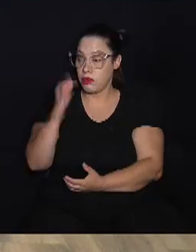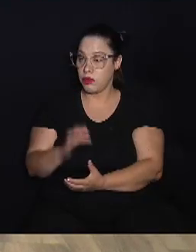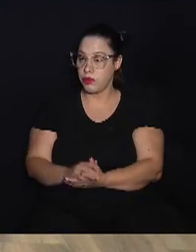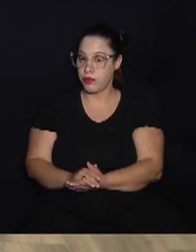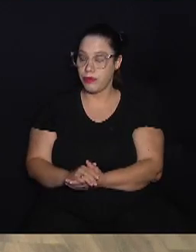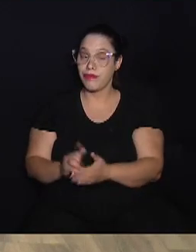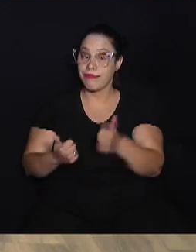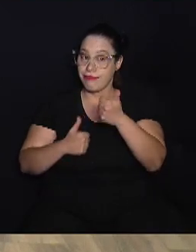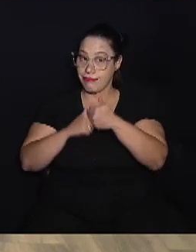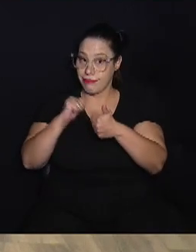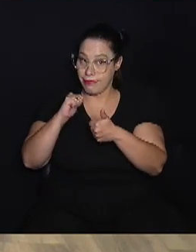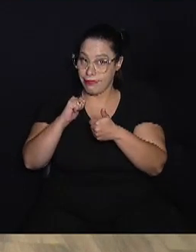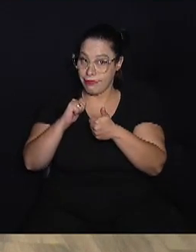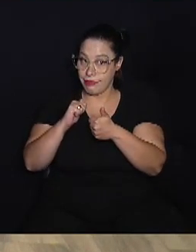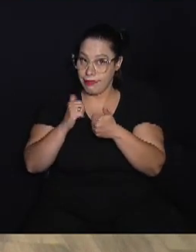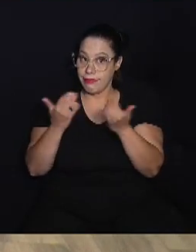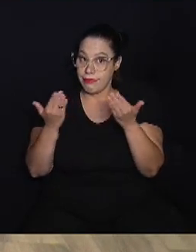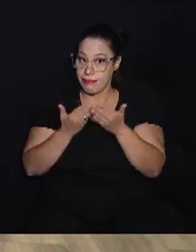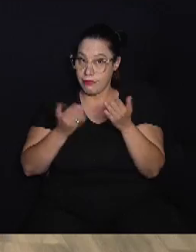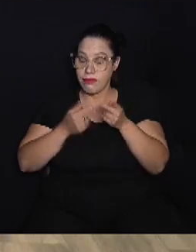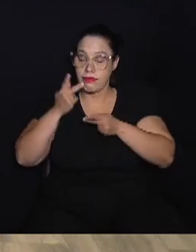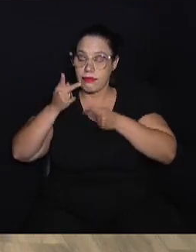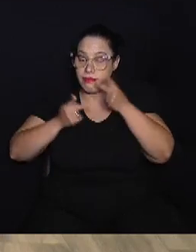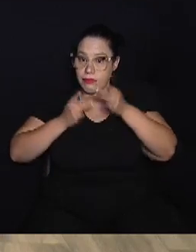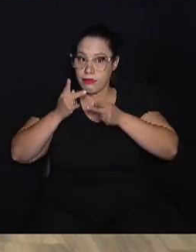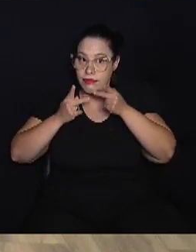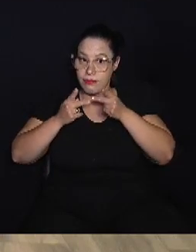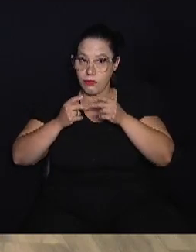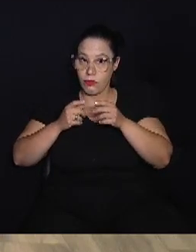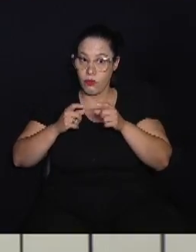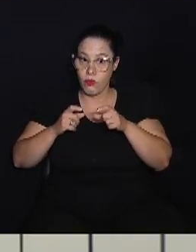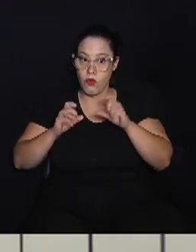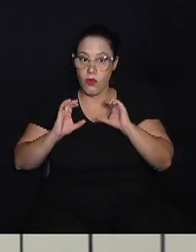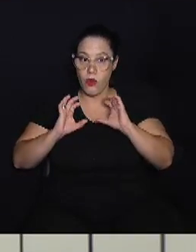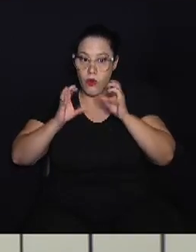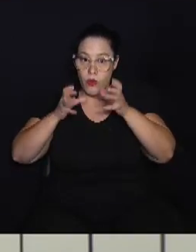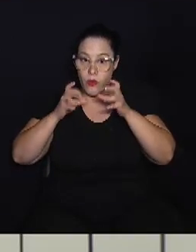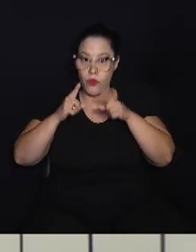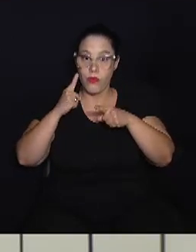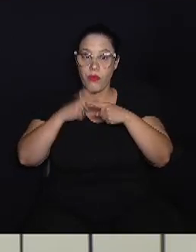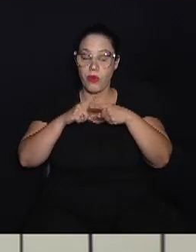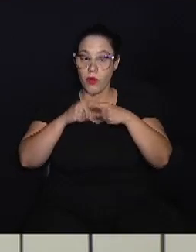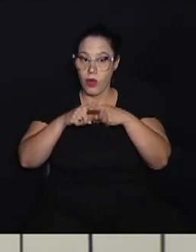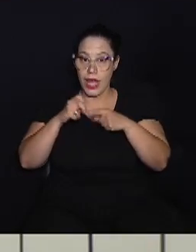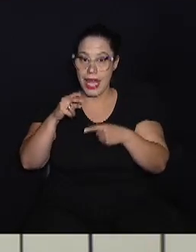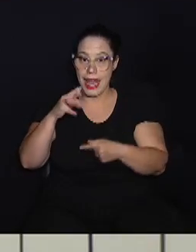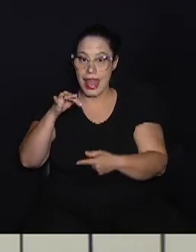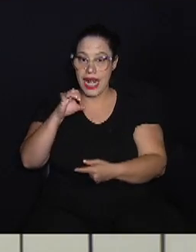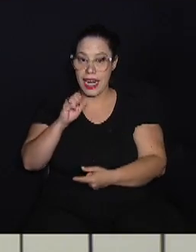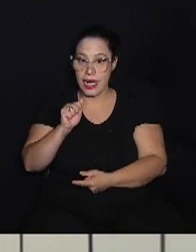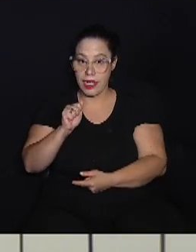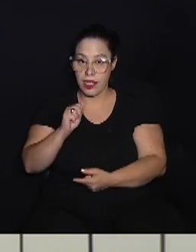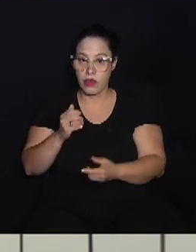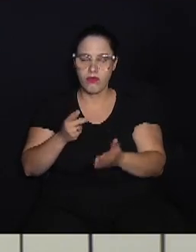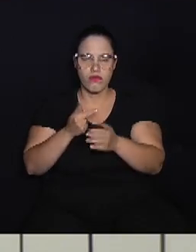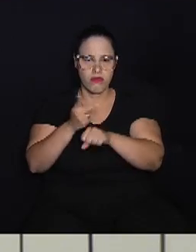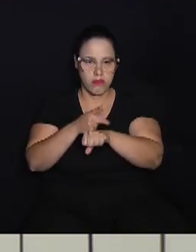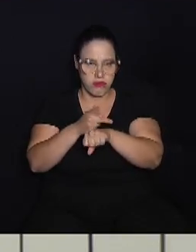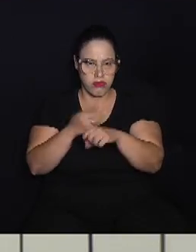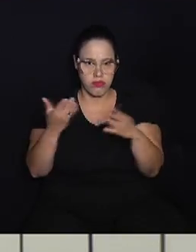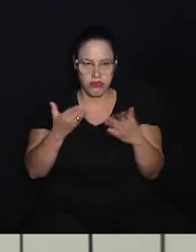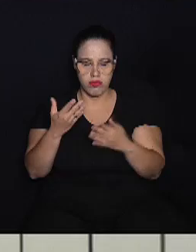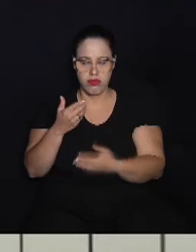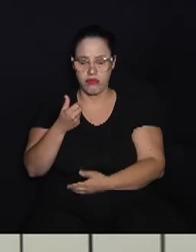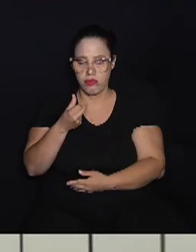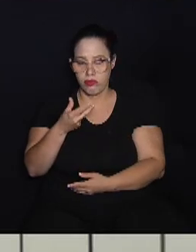Hora do esporte, a gente começa falando sobre vôlei, porque olha só, o vôlei Renata busca hoje, a partir das 7h30